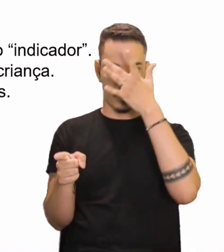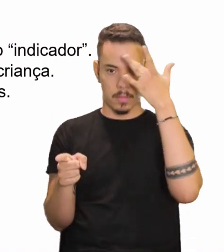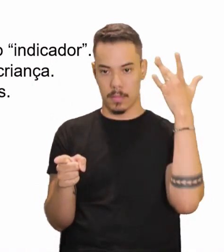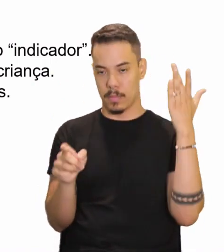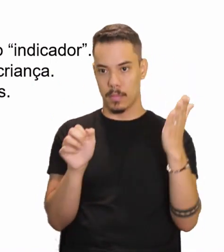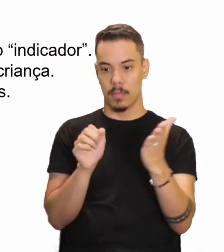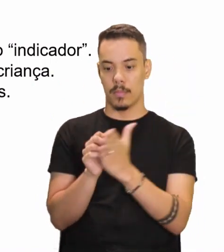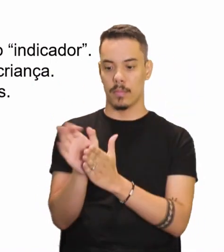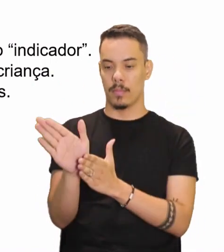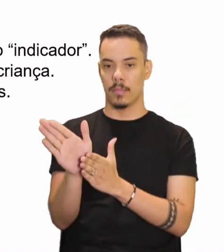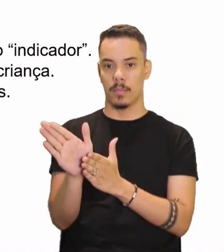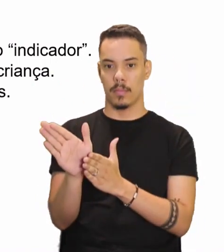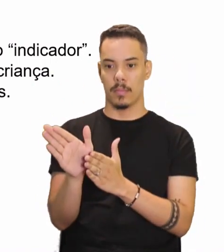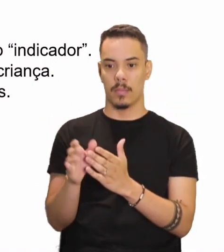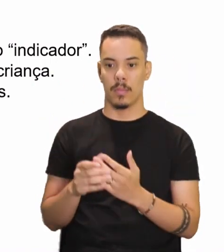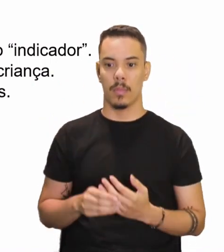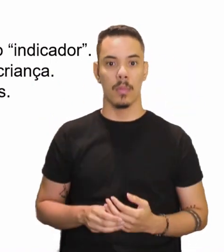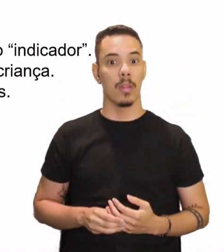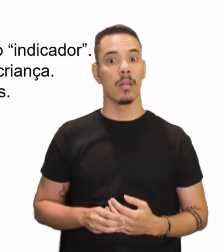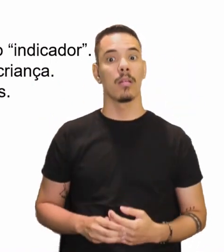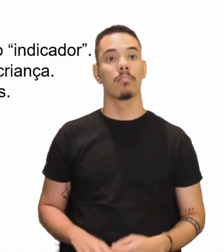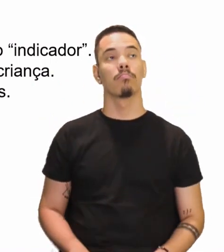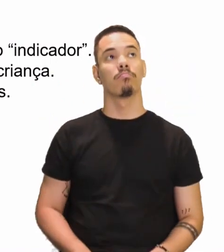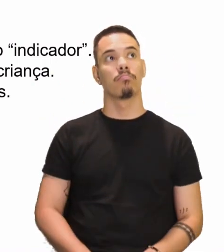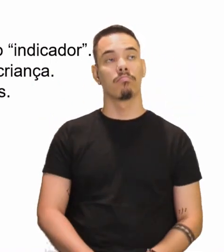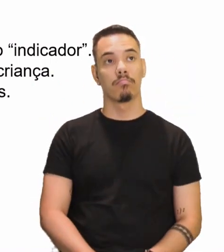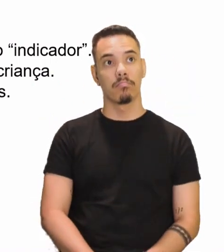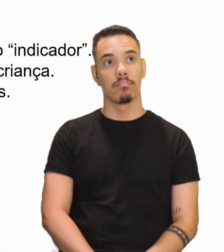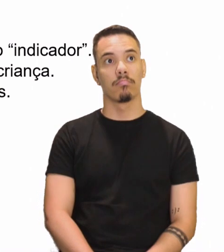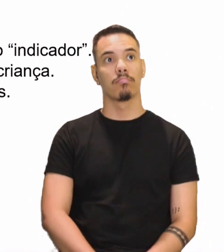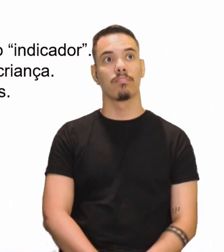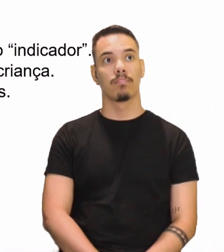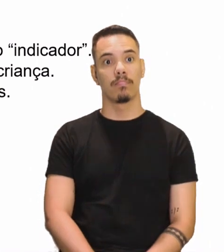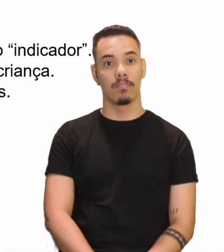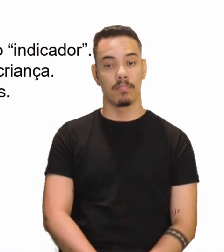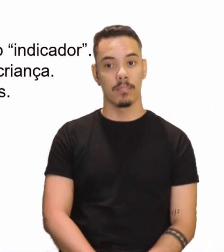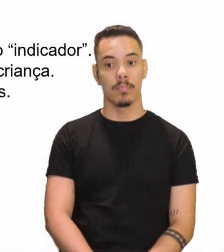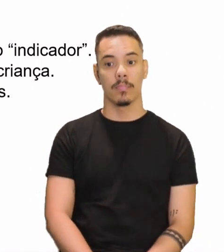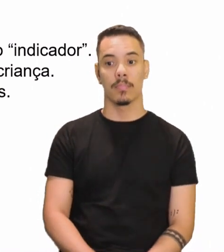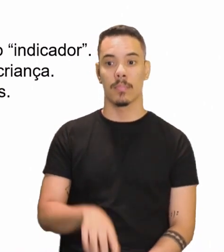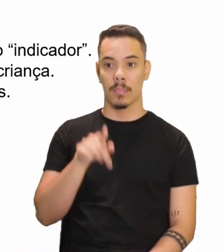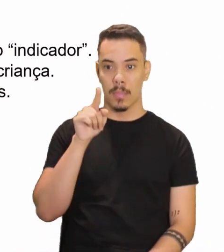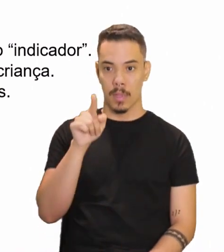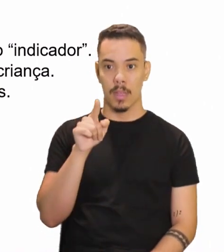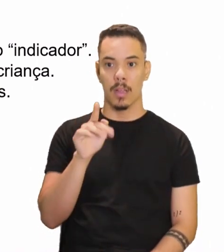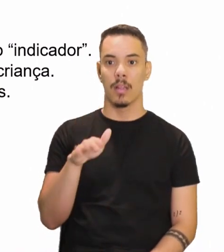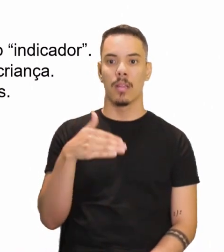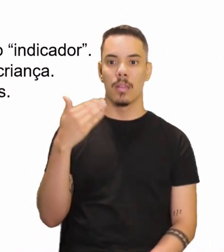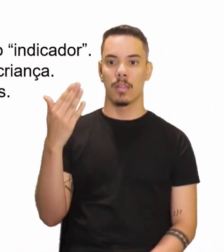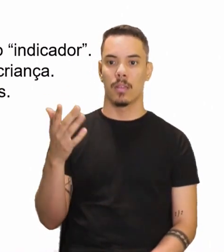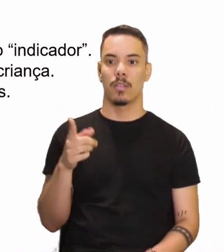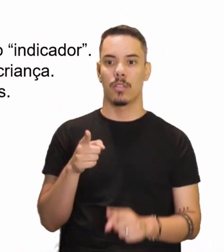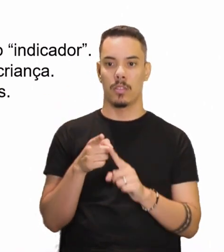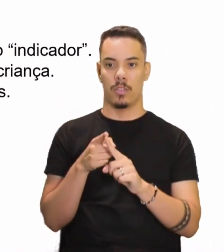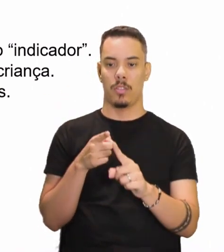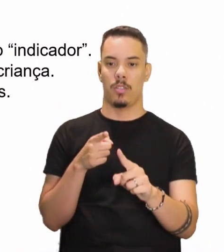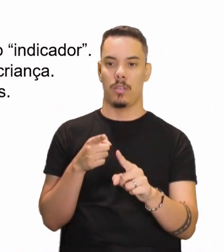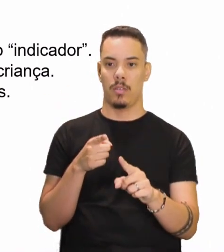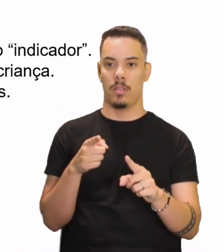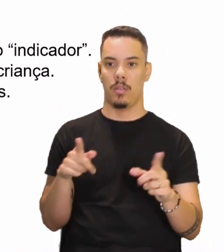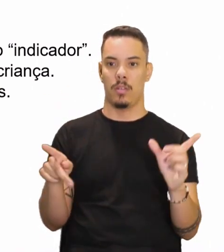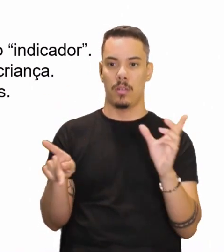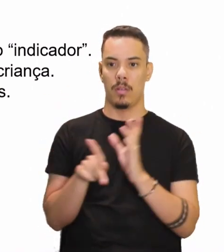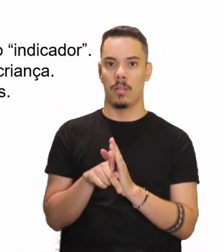vão para a Rua a e esse deve ser O tal indicador